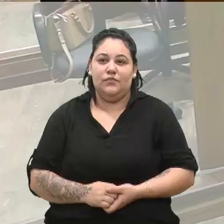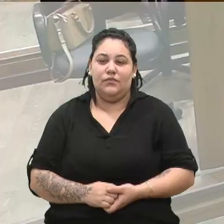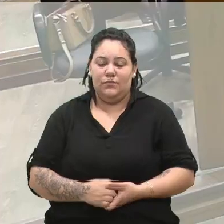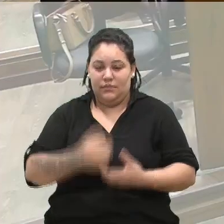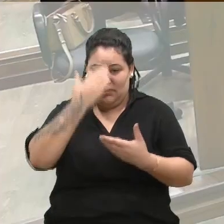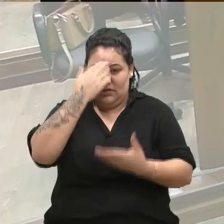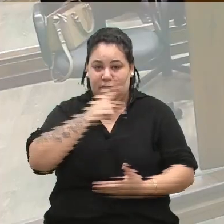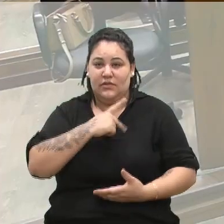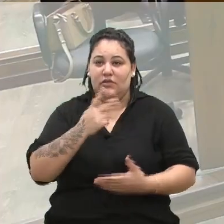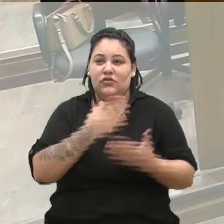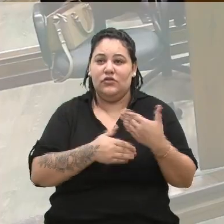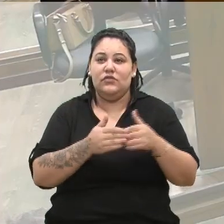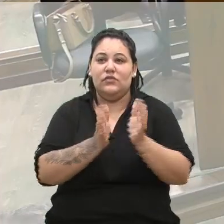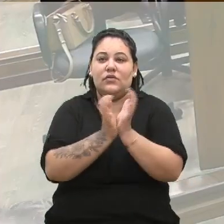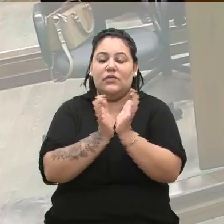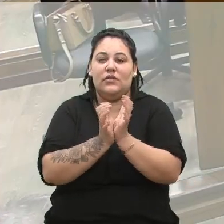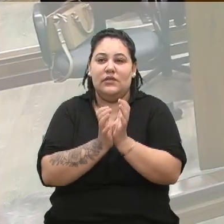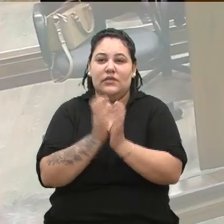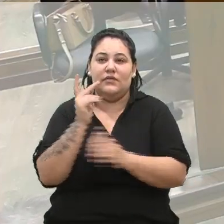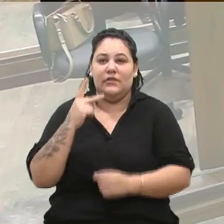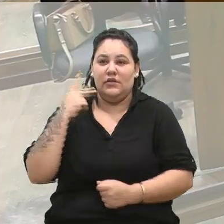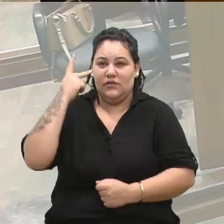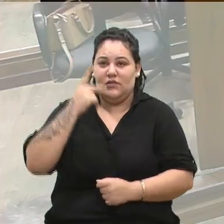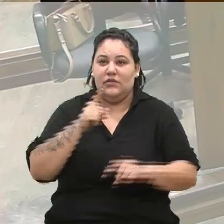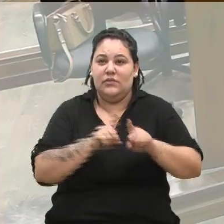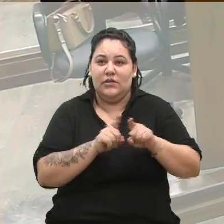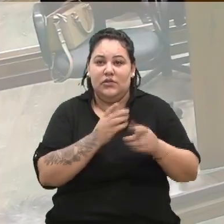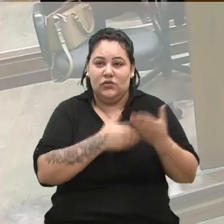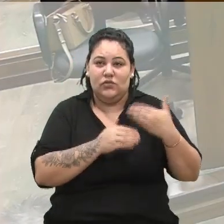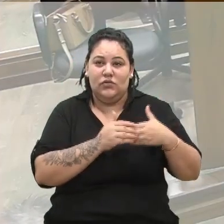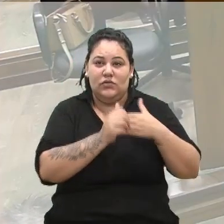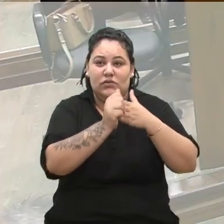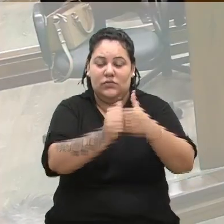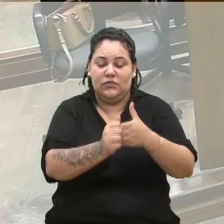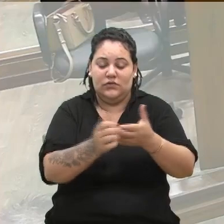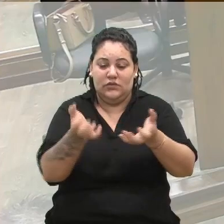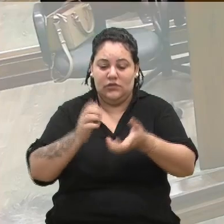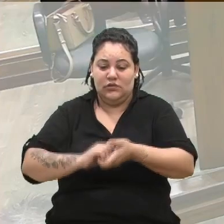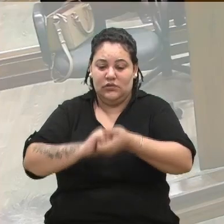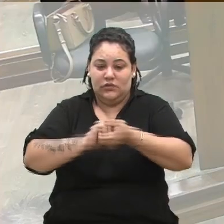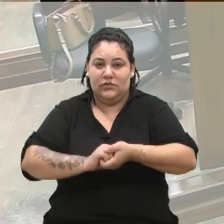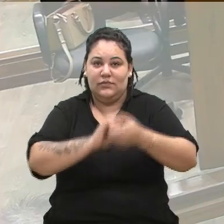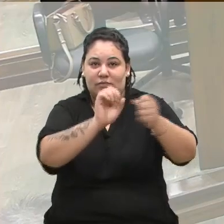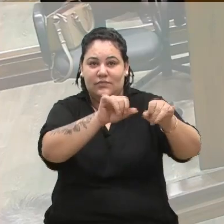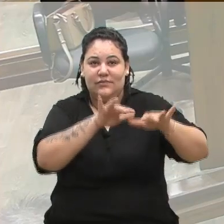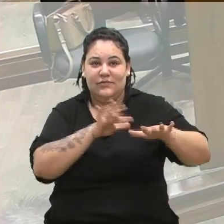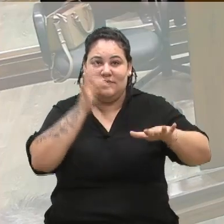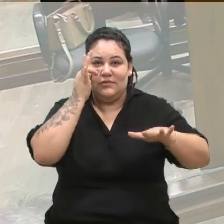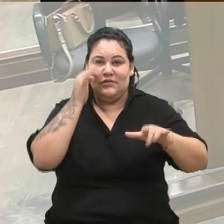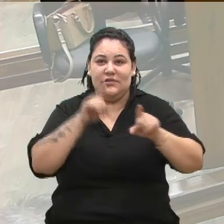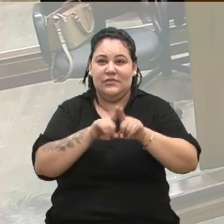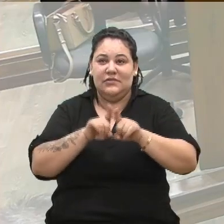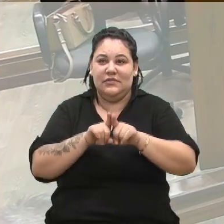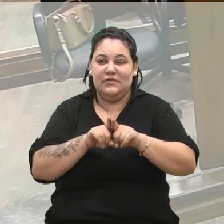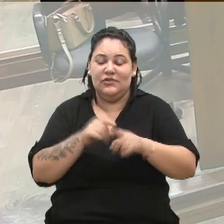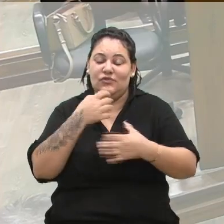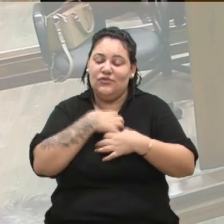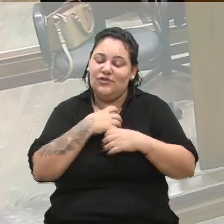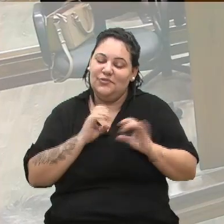Presidente, nobres colegas, vereadores, todos que nos assistem, saudar o público presente, de modo